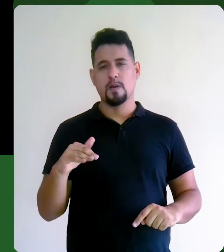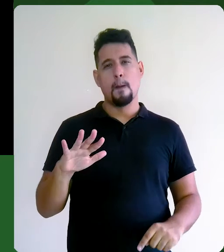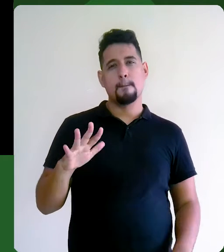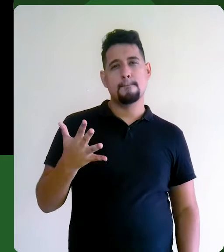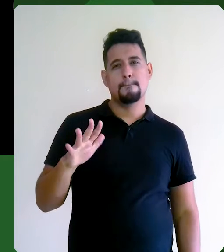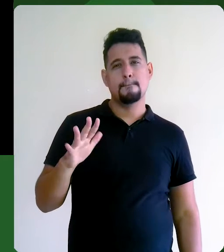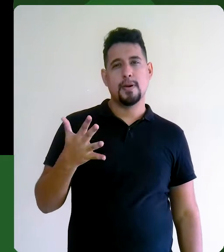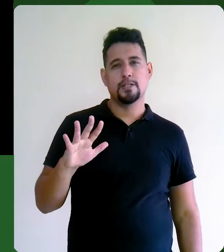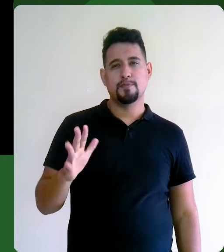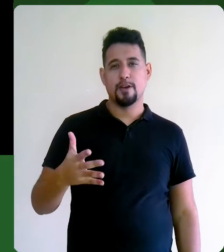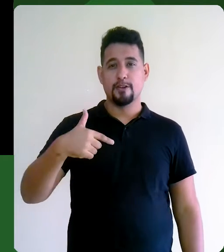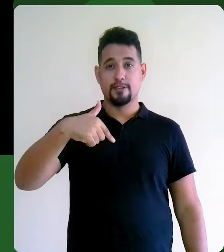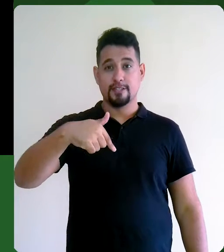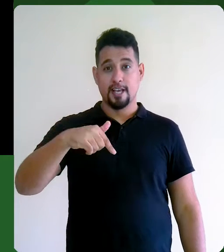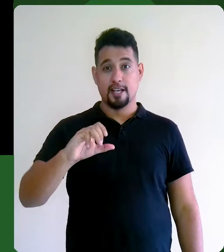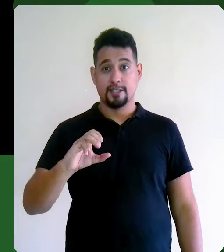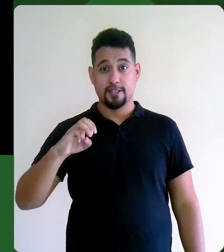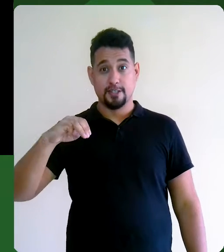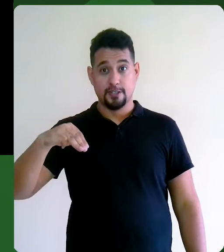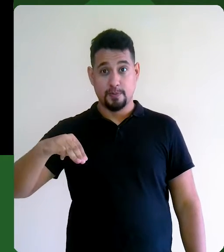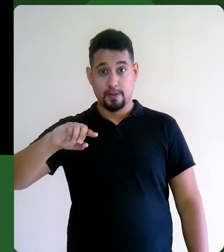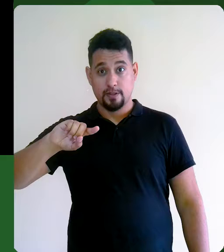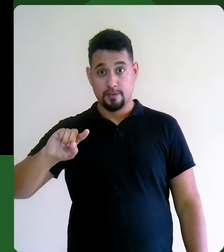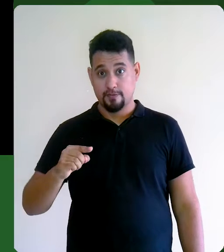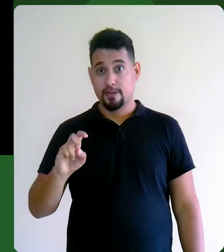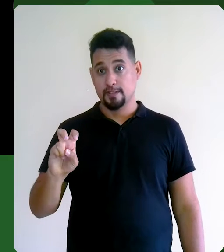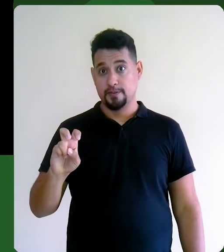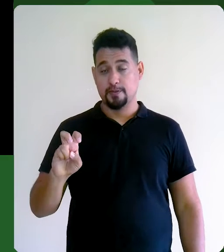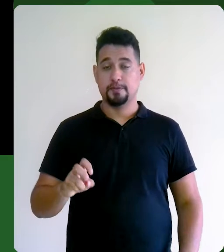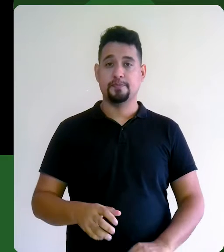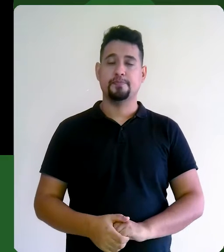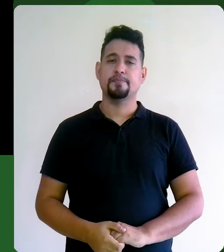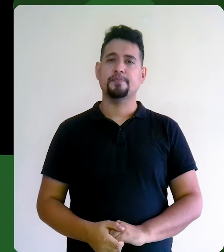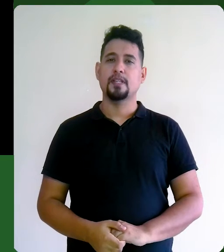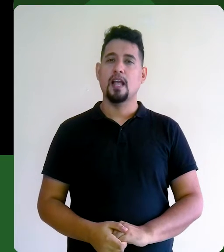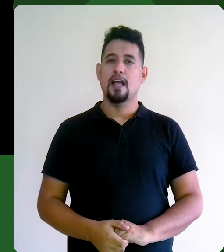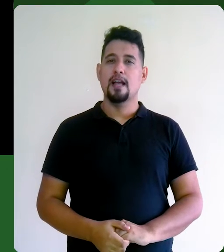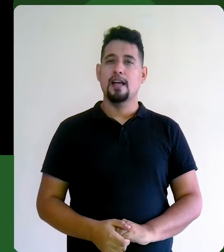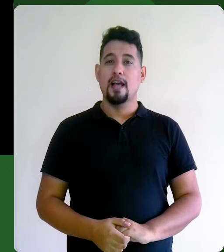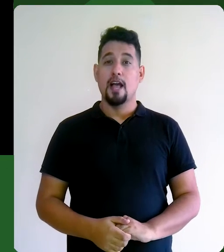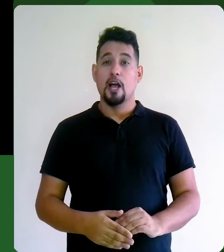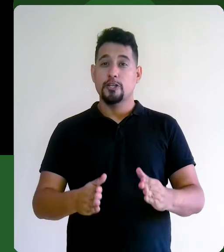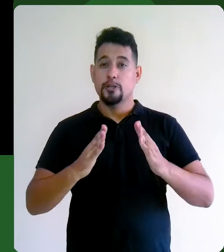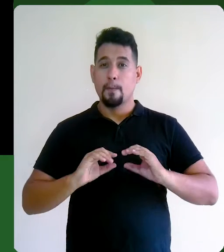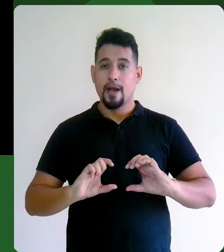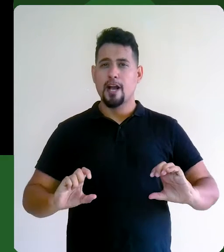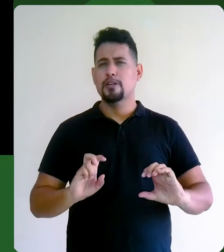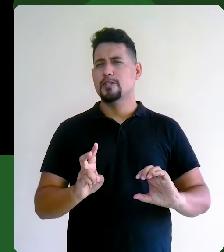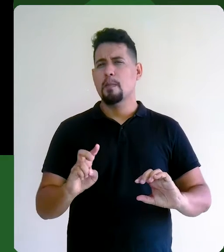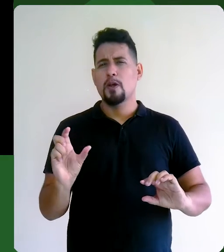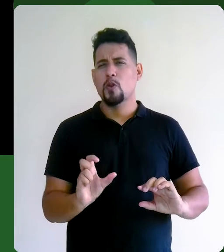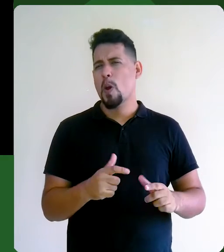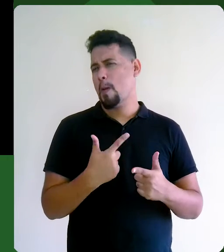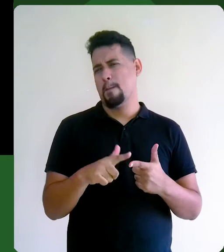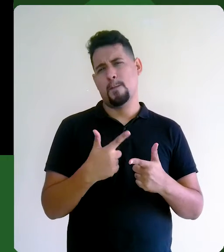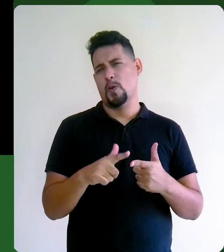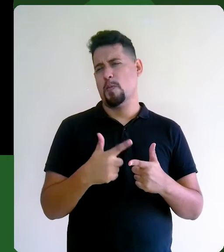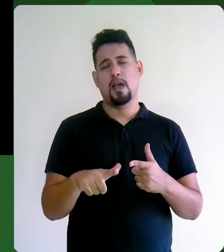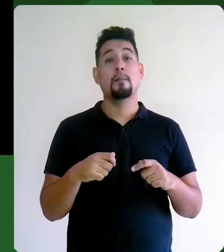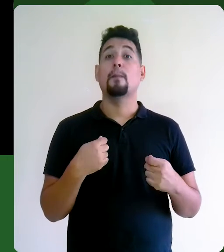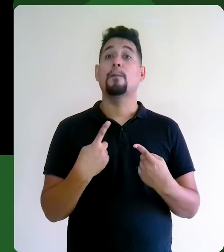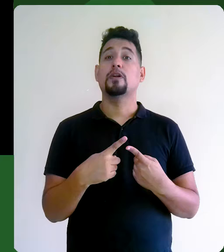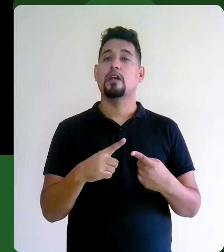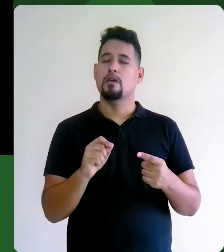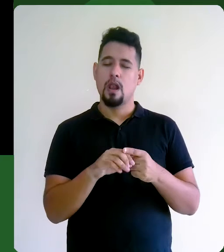de aproximadamente 7,5 centímetros, tá? A de baixo sempre fica um pouquinho menor, mas não tem problema que eu desloque,